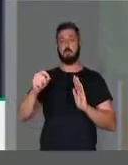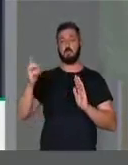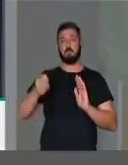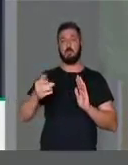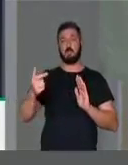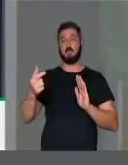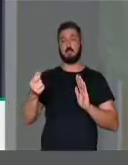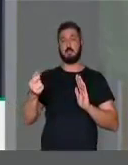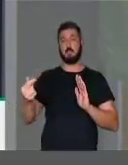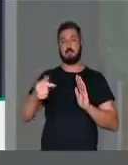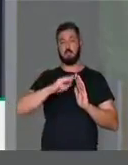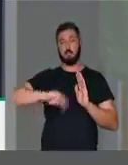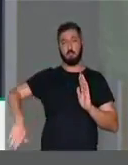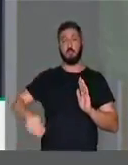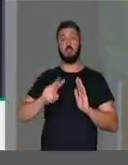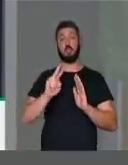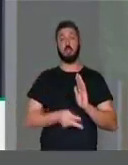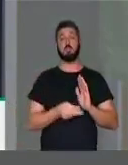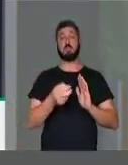2007,